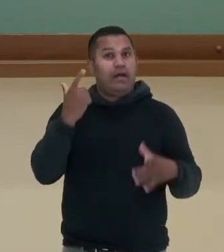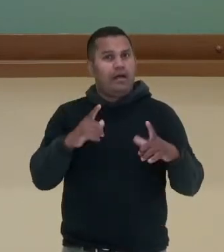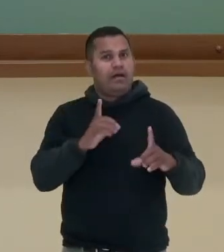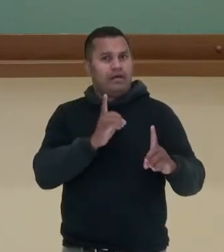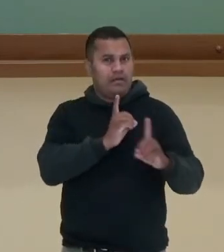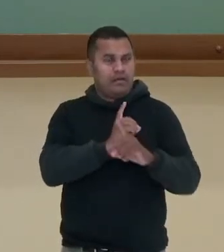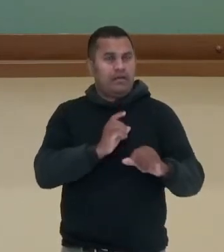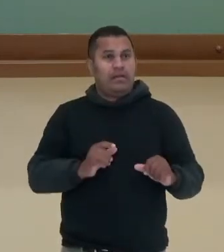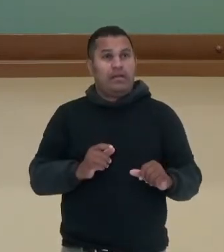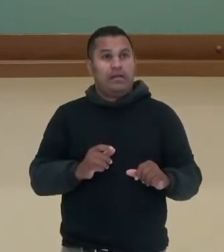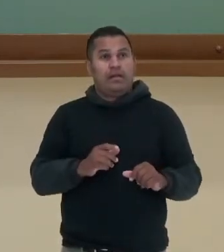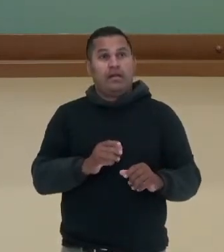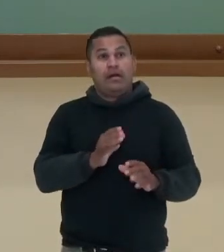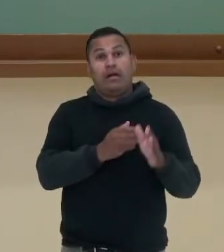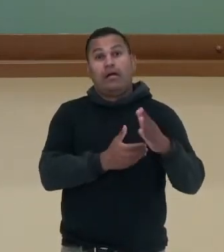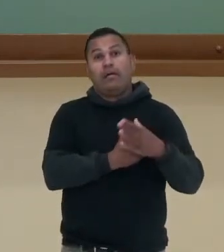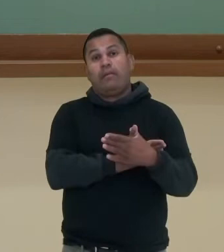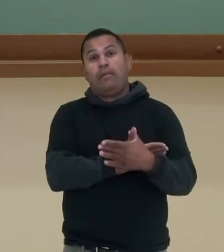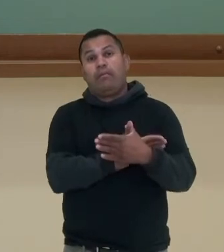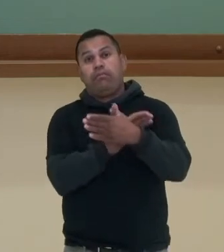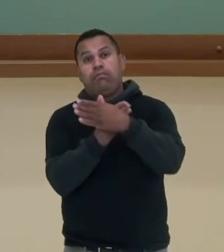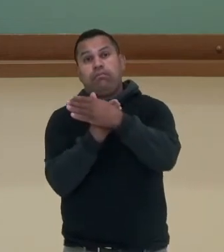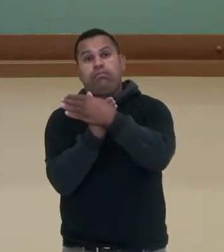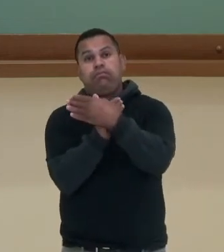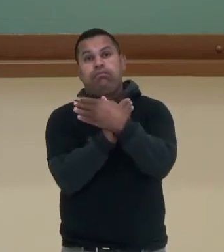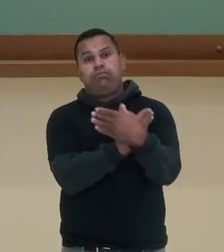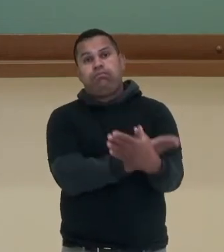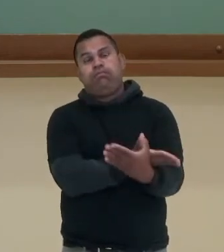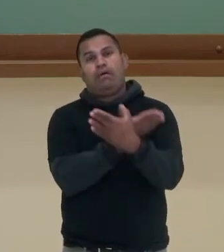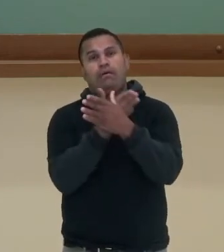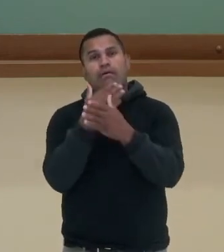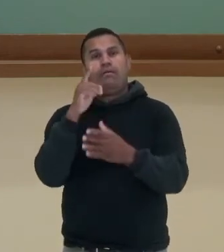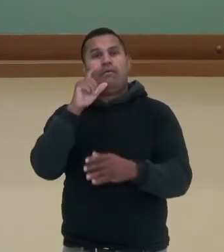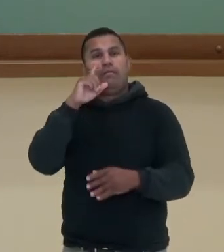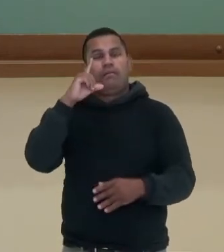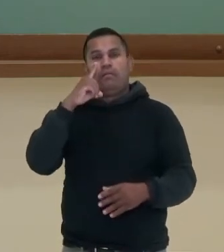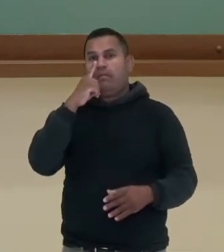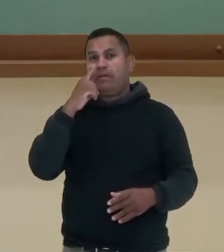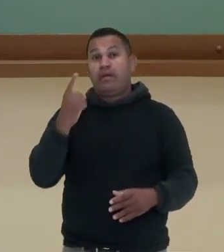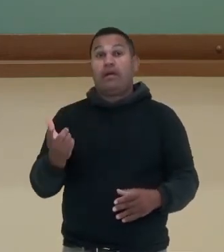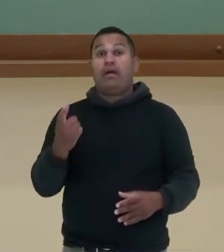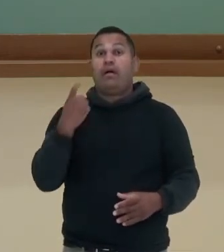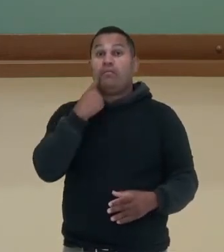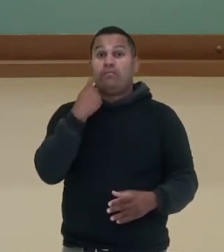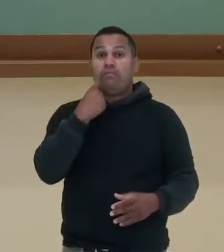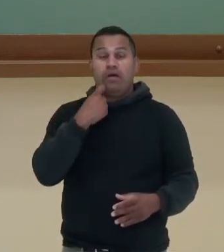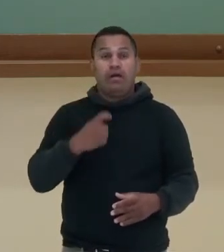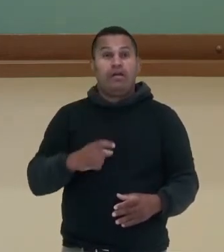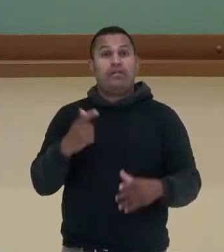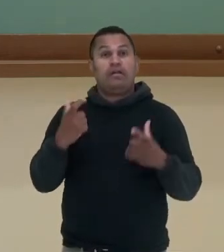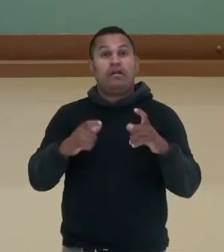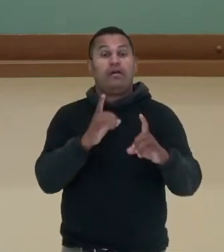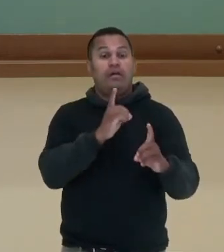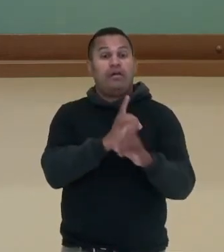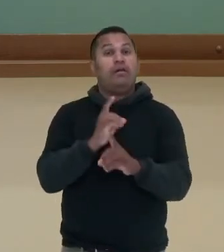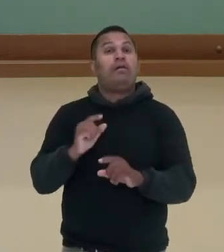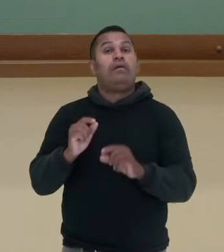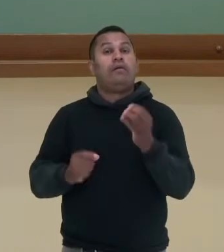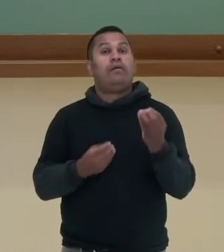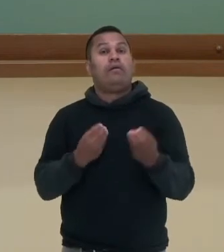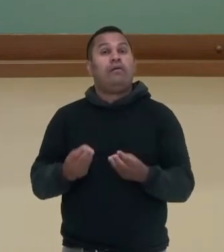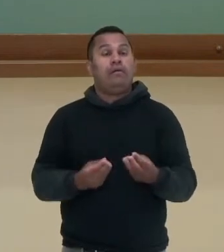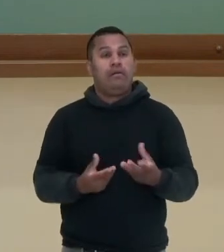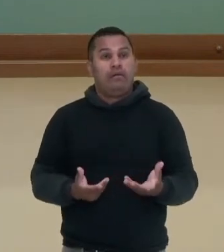Nicho ecológico é o que ele faz, qual a relação que ele tem com o meio, o que ele come, quem são os seus